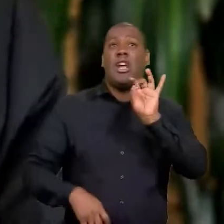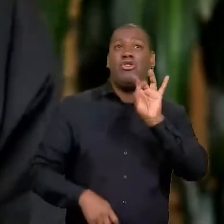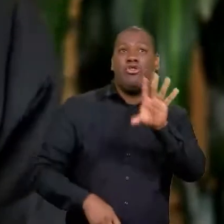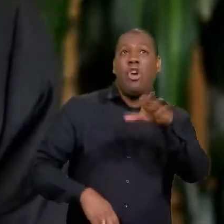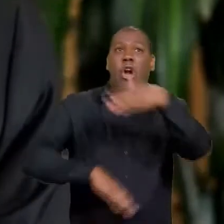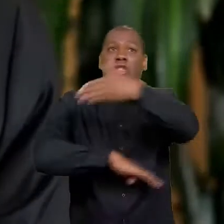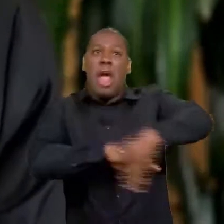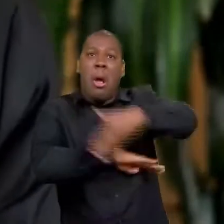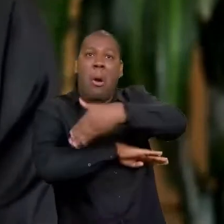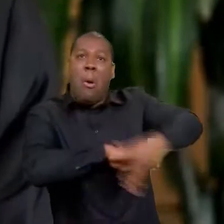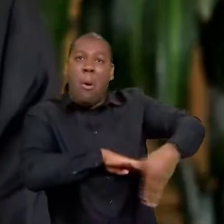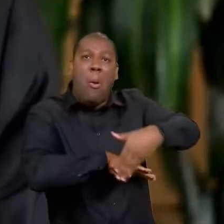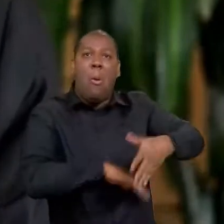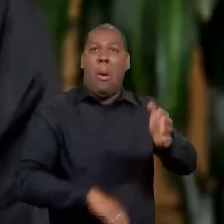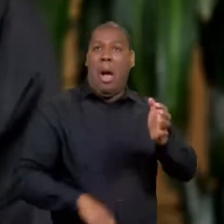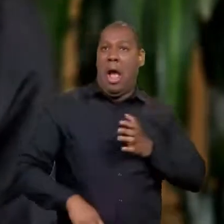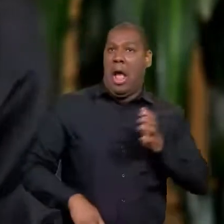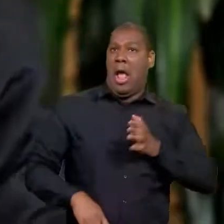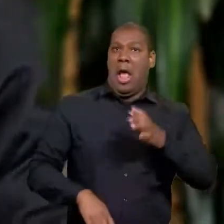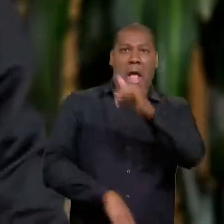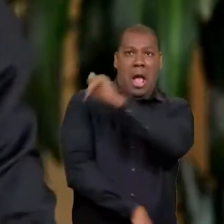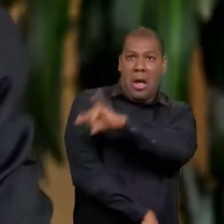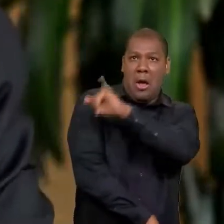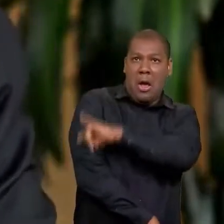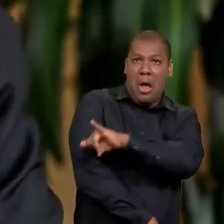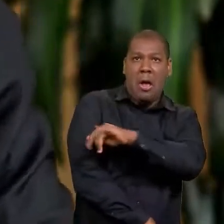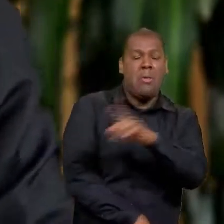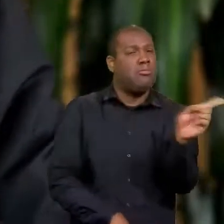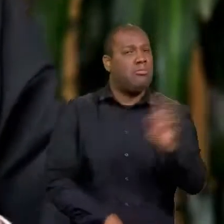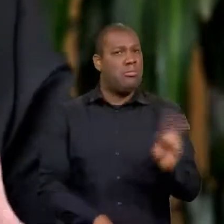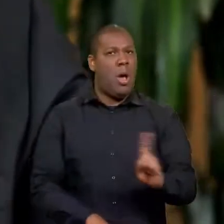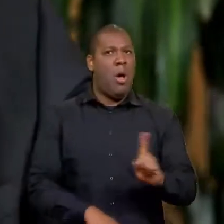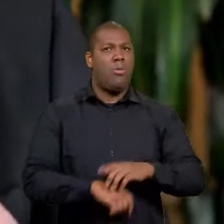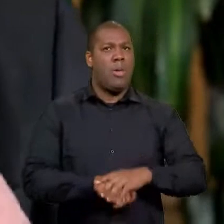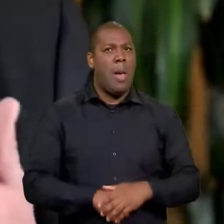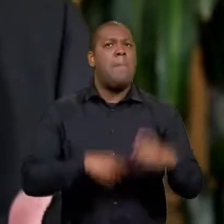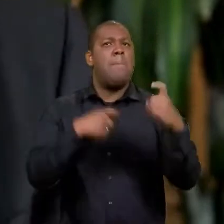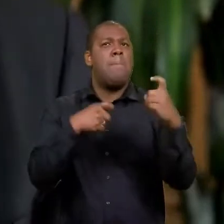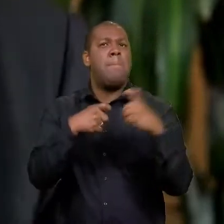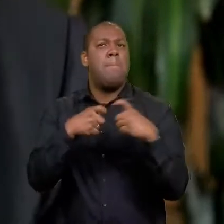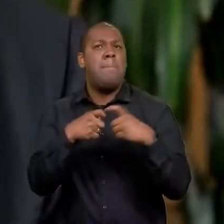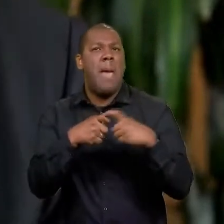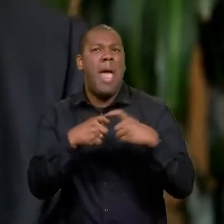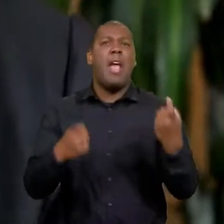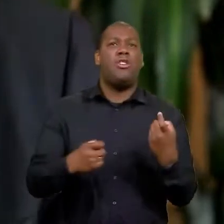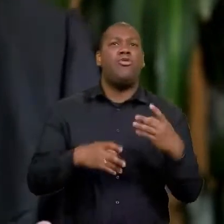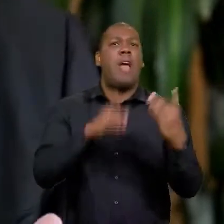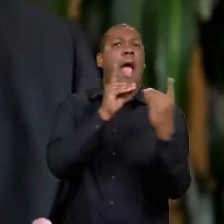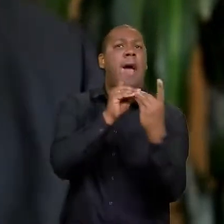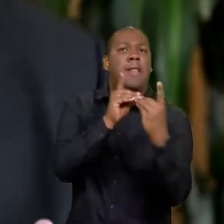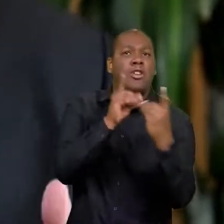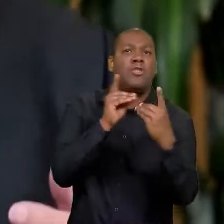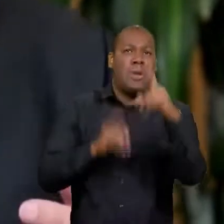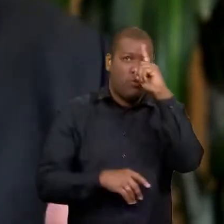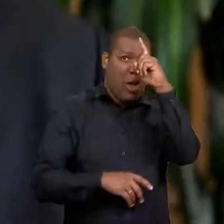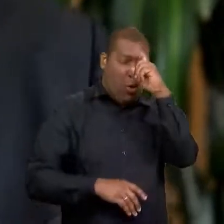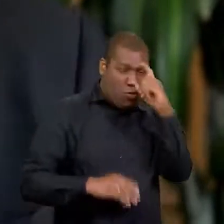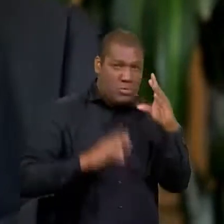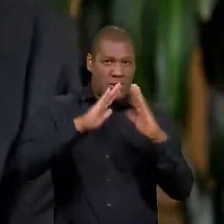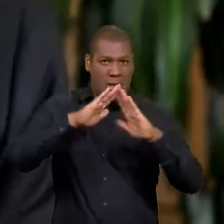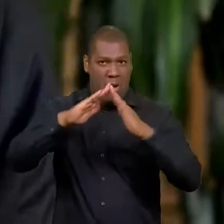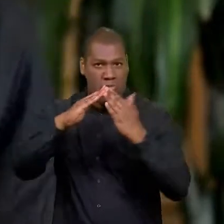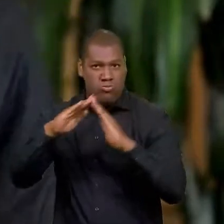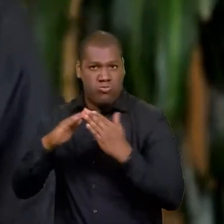avenida importante. Eles vão para a periferia e para a cidade do interior, para aquela cidade